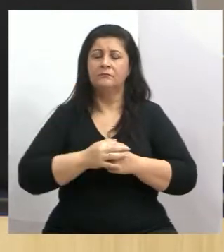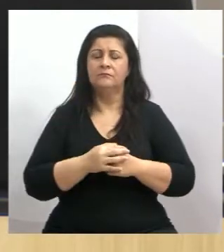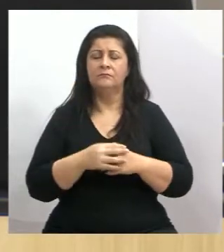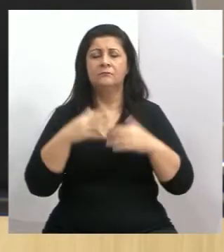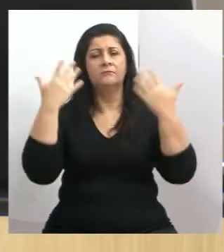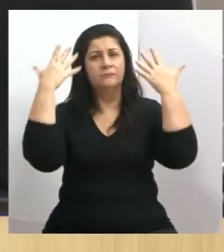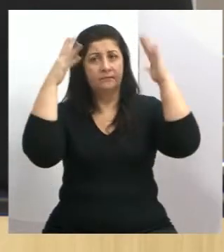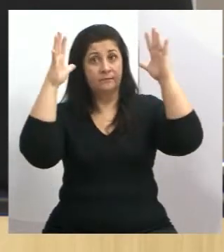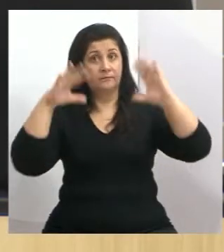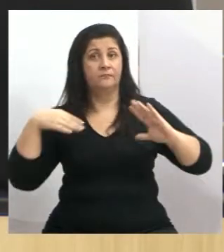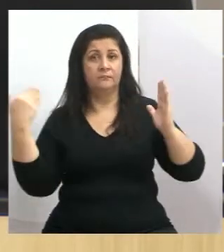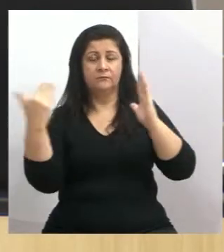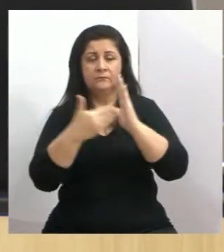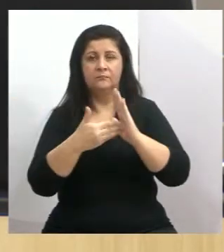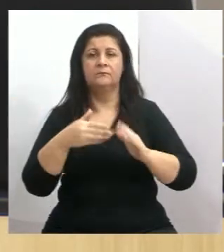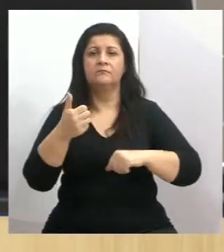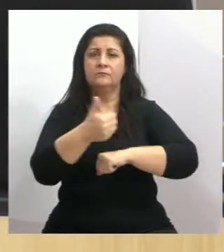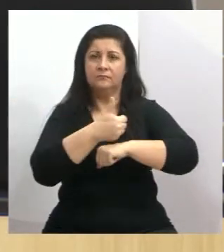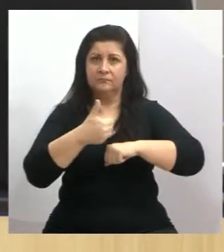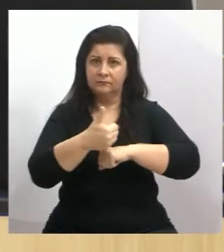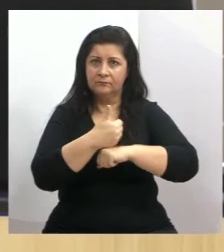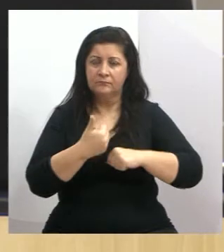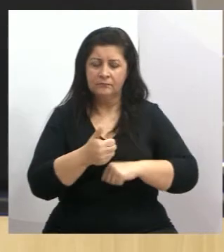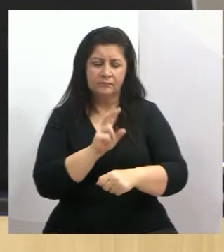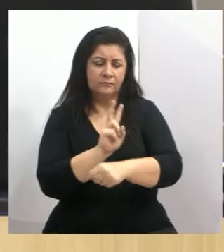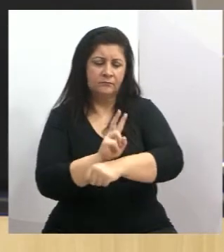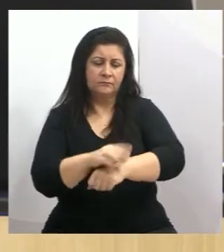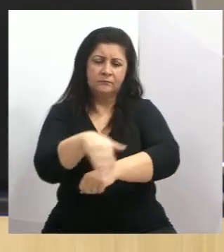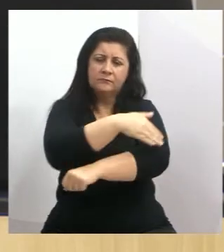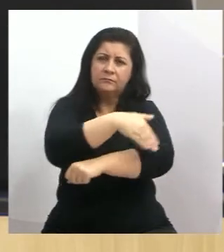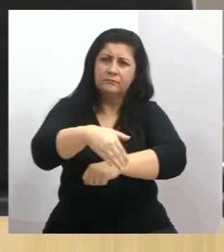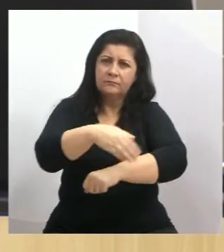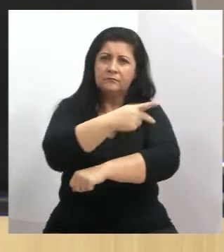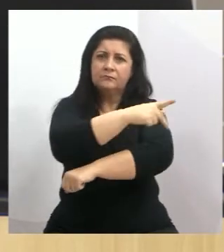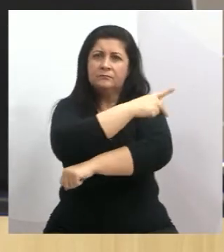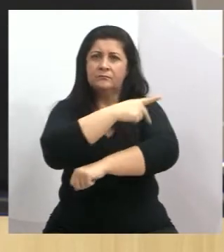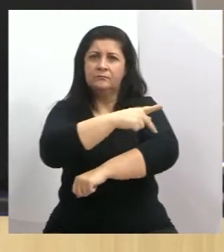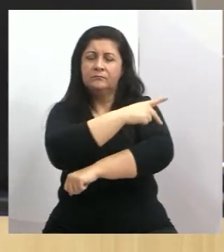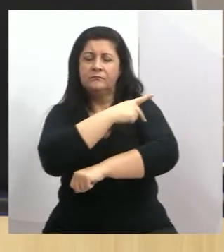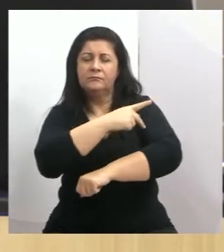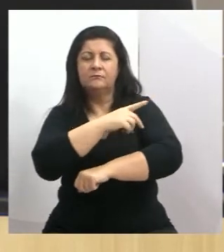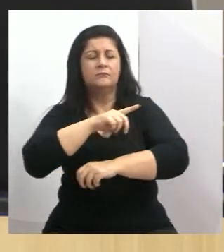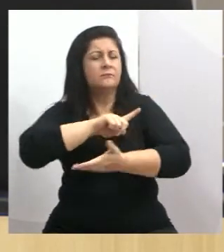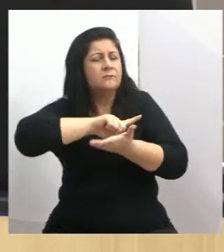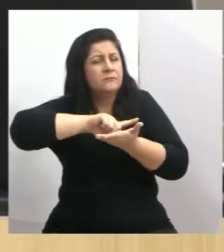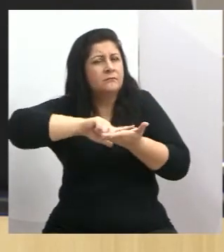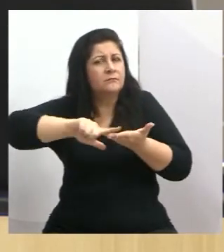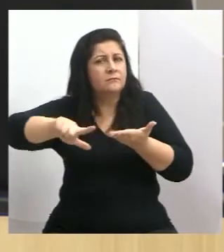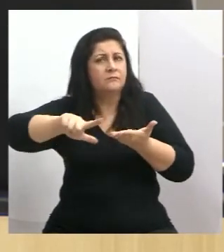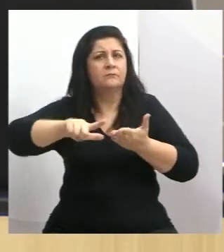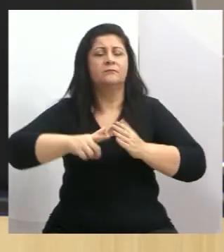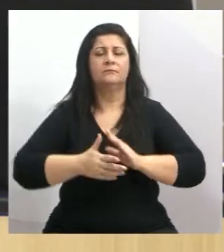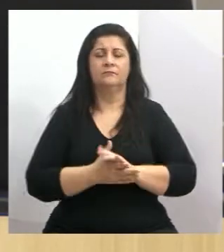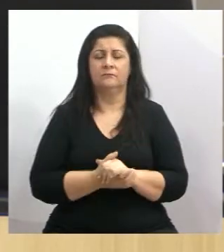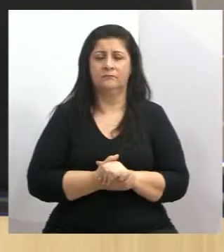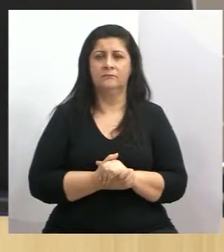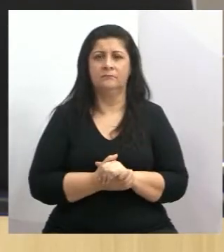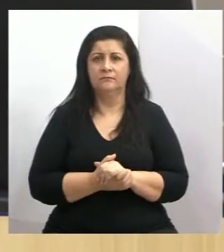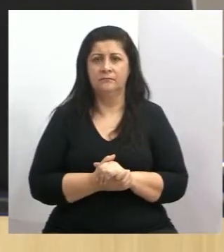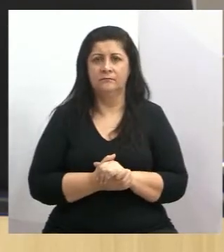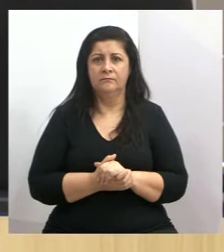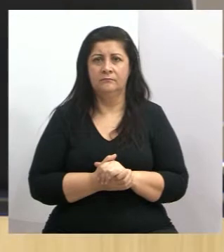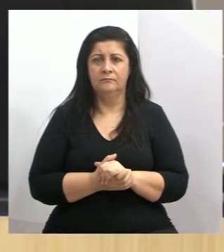homenagear os profissionais responsáveis e manter as suas praças e praias limpas de todo o lixo gerado